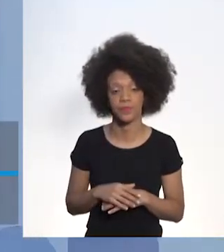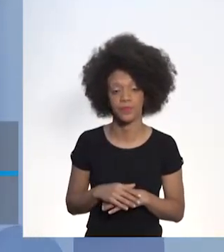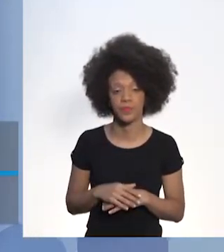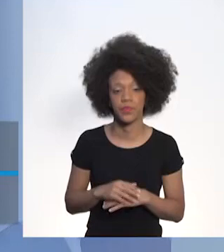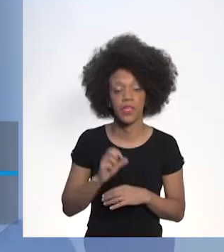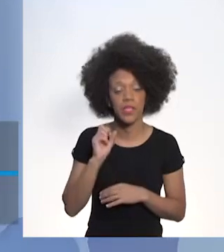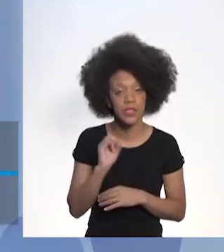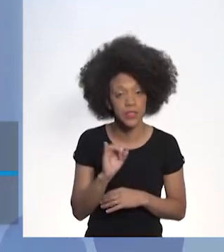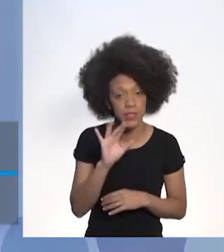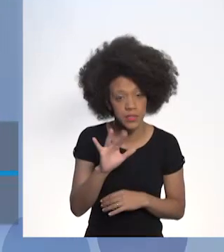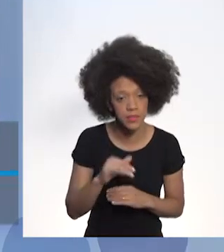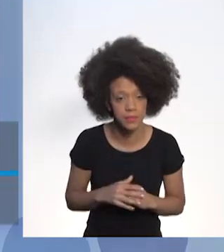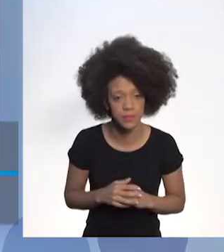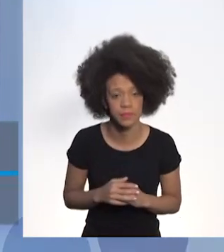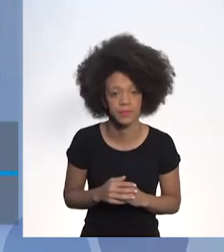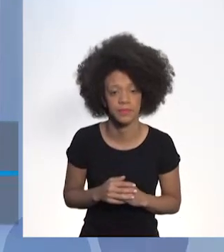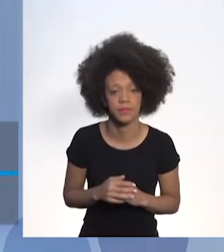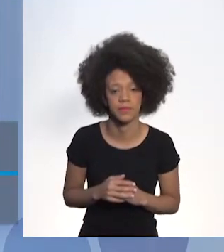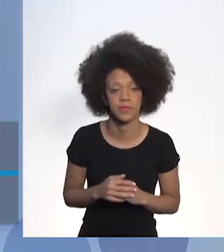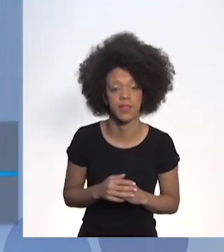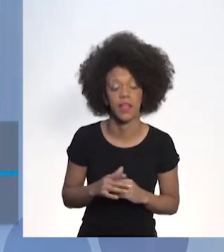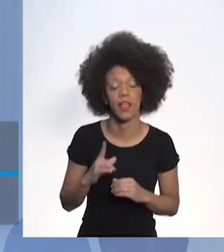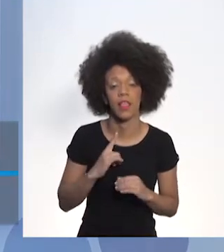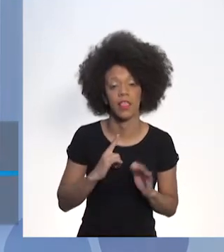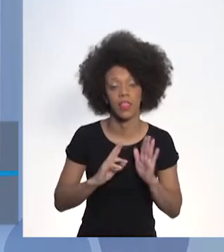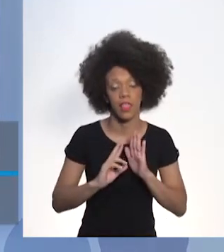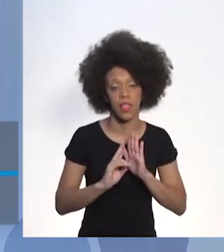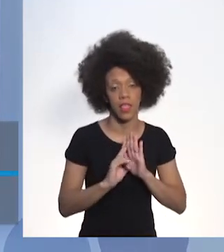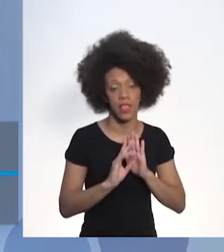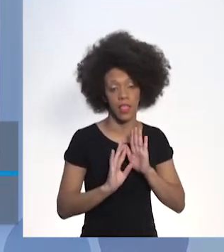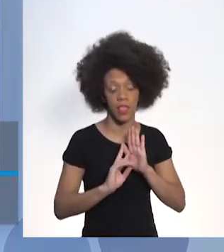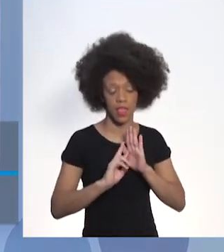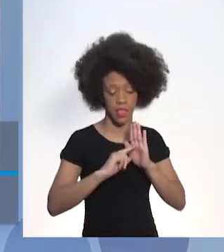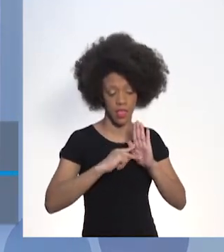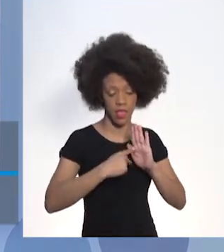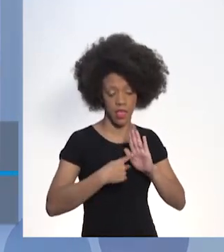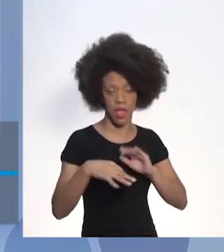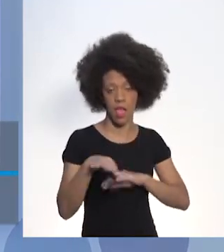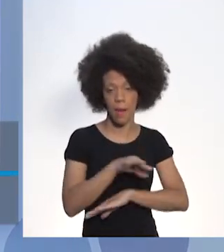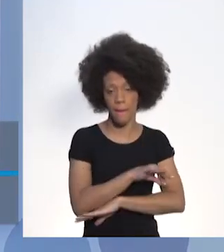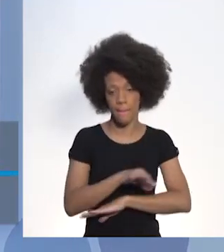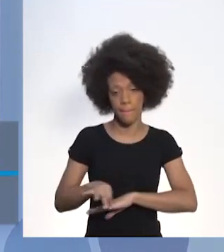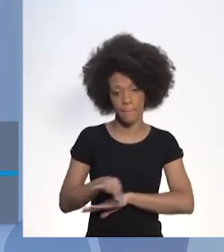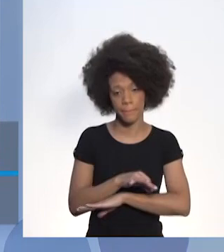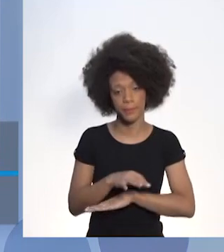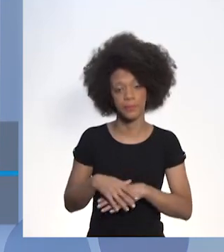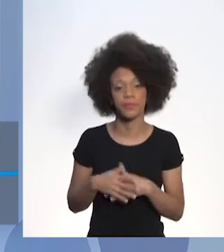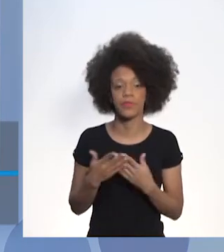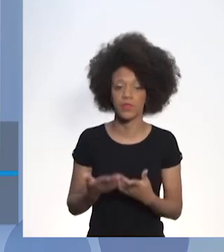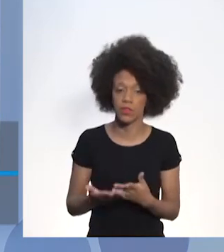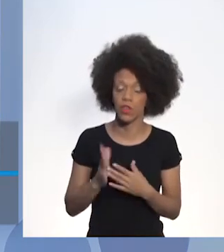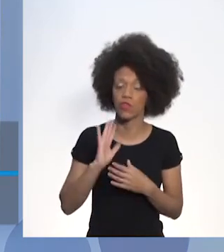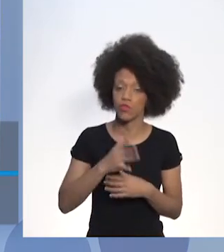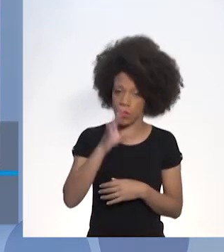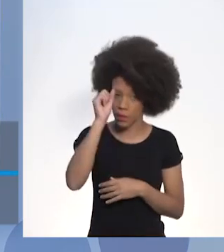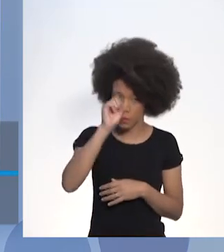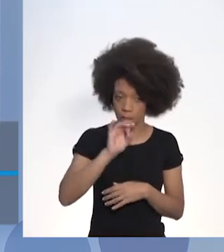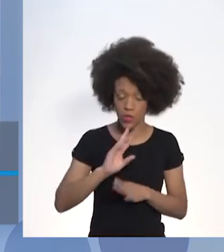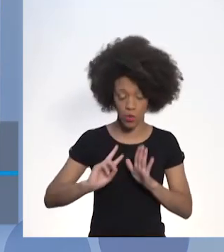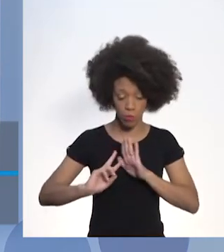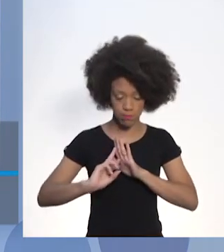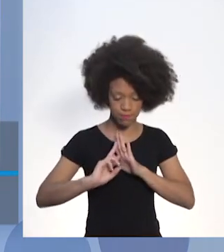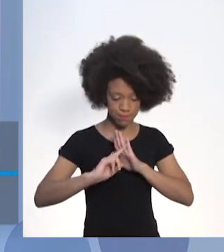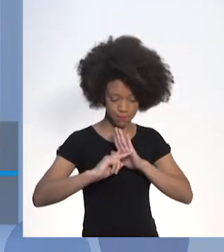Se a gente pegar a medida da circunferência, né, que como a gente acabou de aprender, é só o contorno aqui,